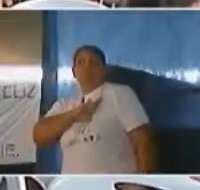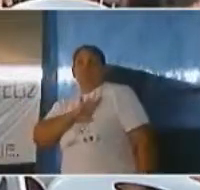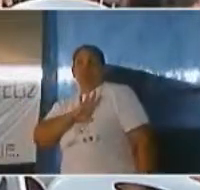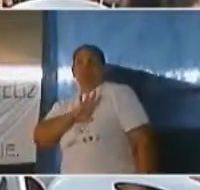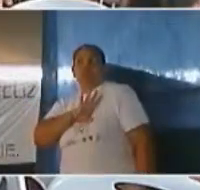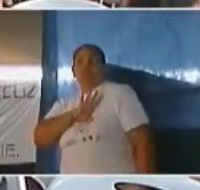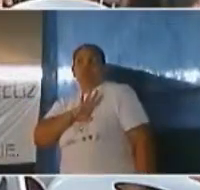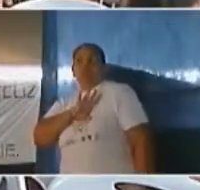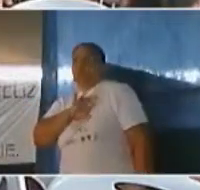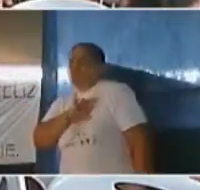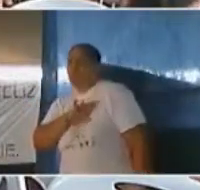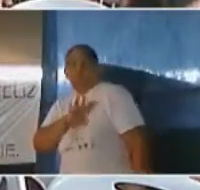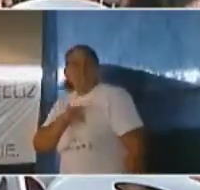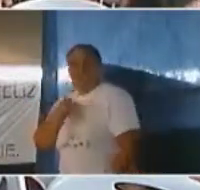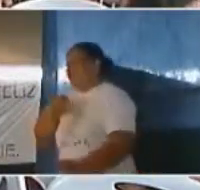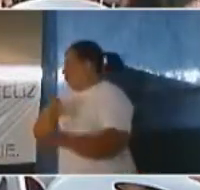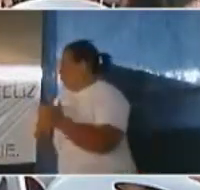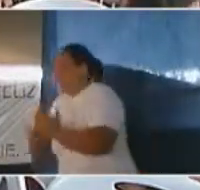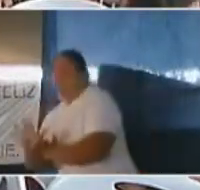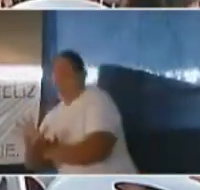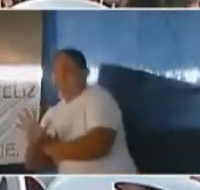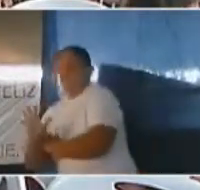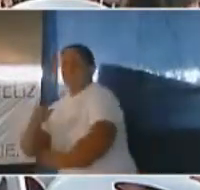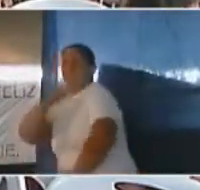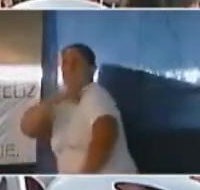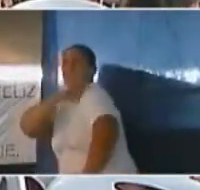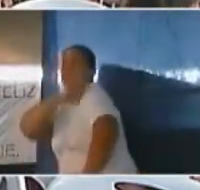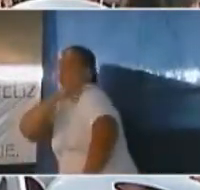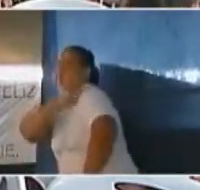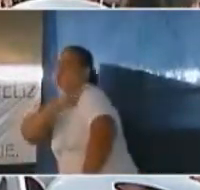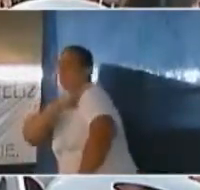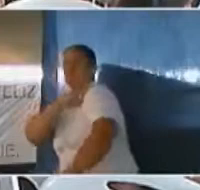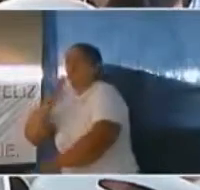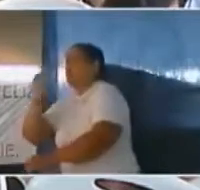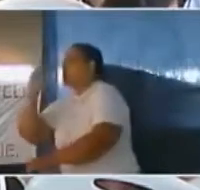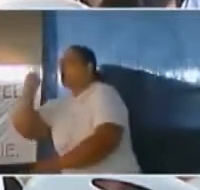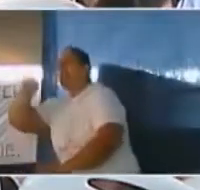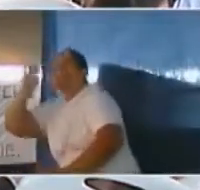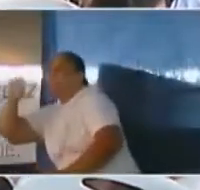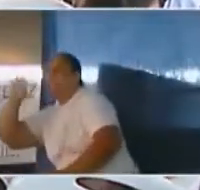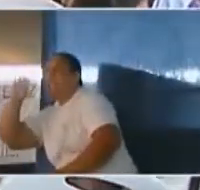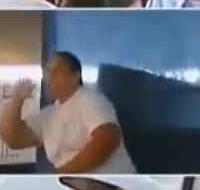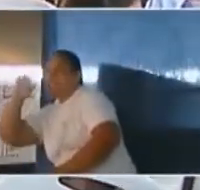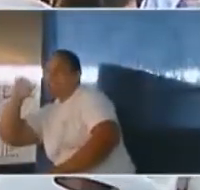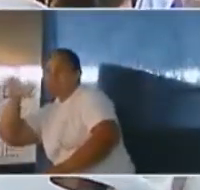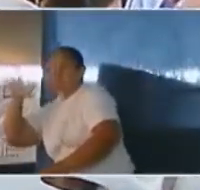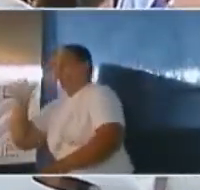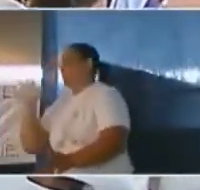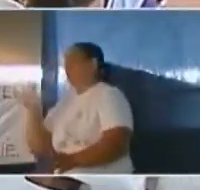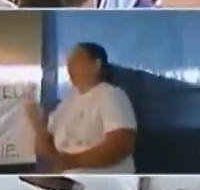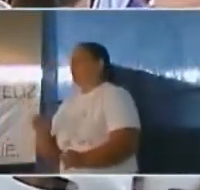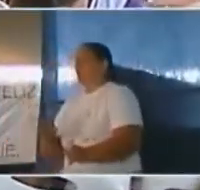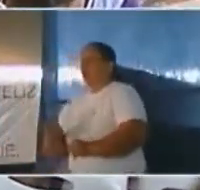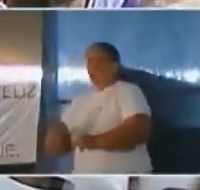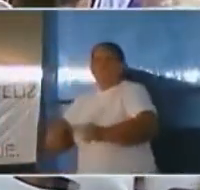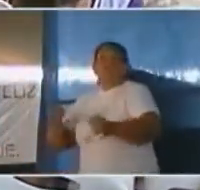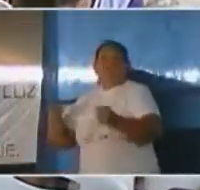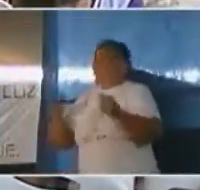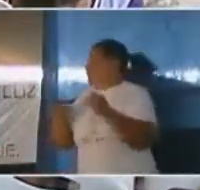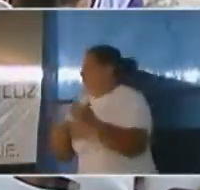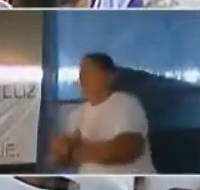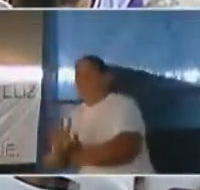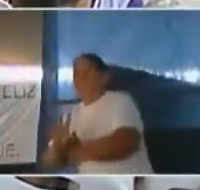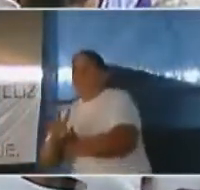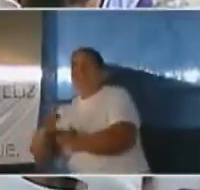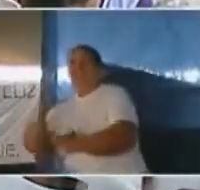medo de não passar no ensino médio, tem medo de não ir bem no Enem, tem medo de não passar no vestibular, tem medo de não conseguir